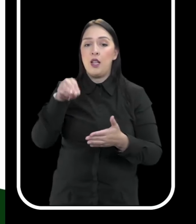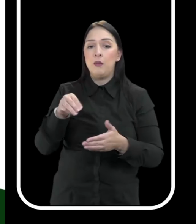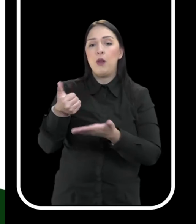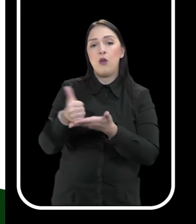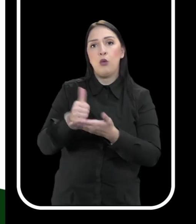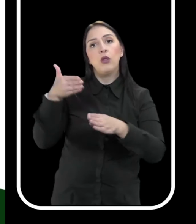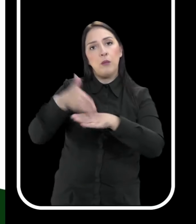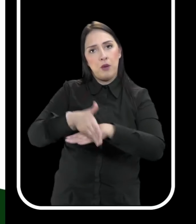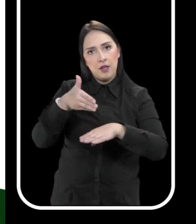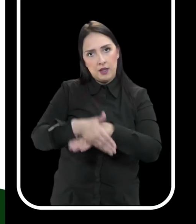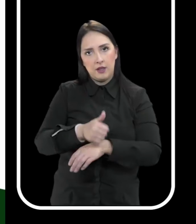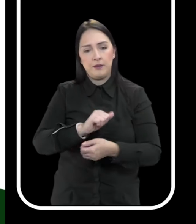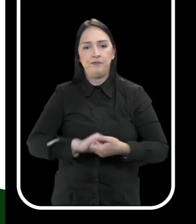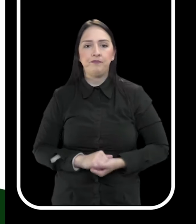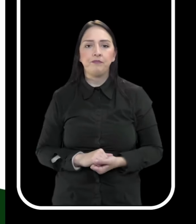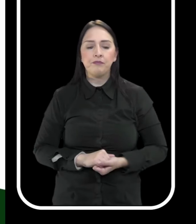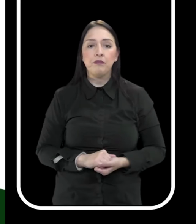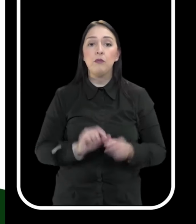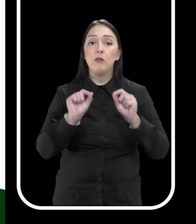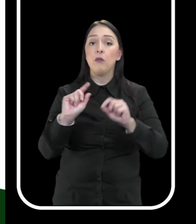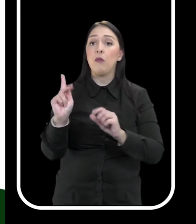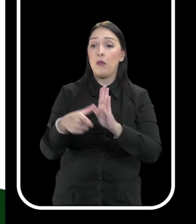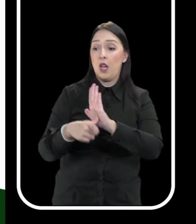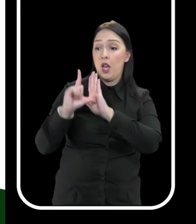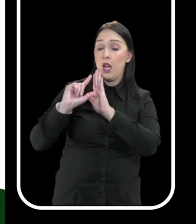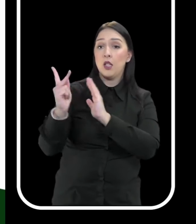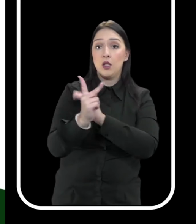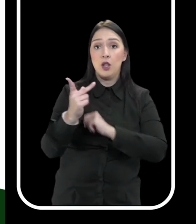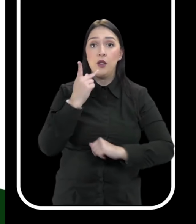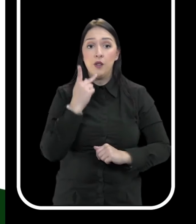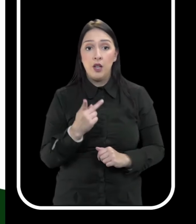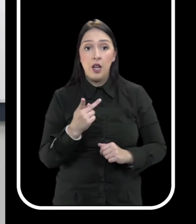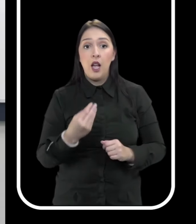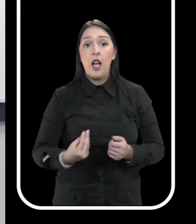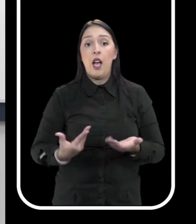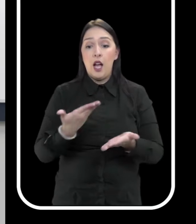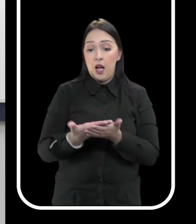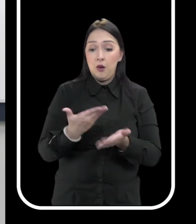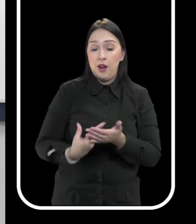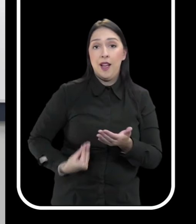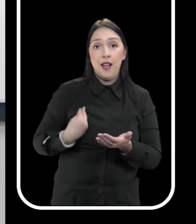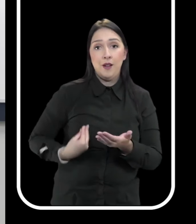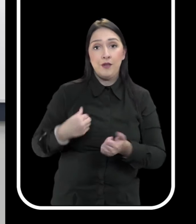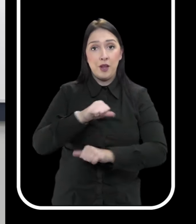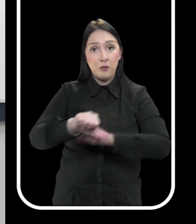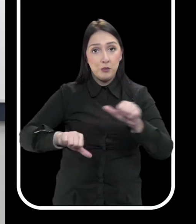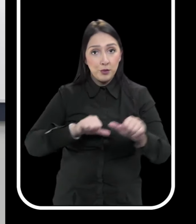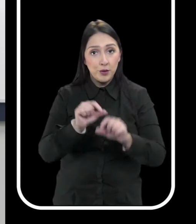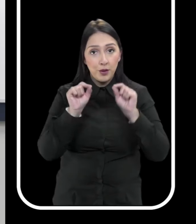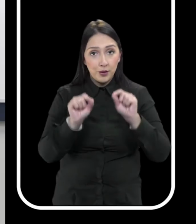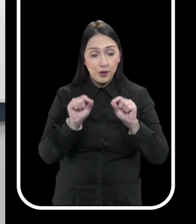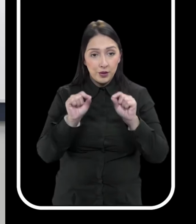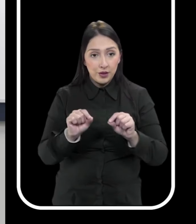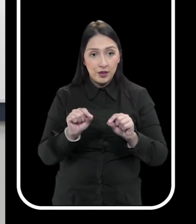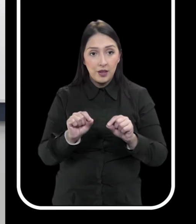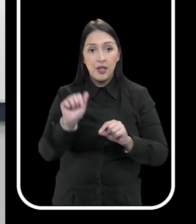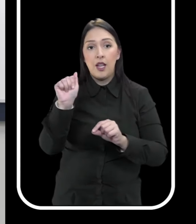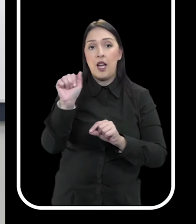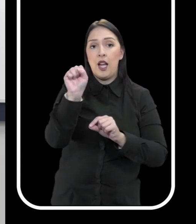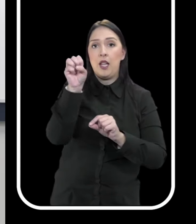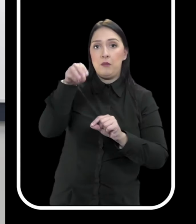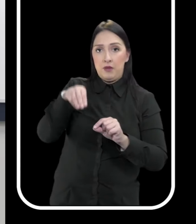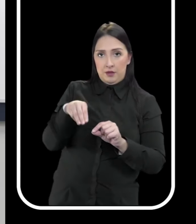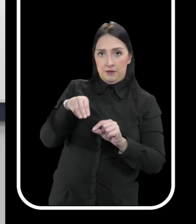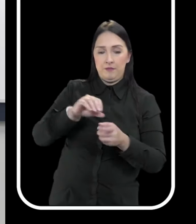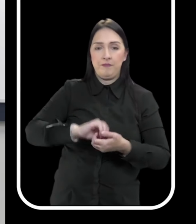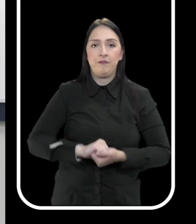mediadas com o controle de presença. Então é aquilo que antigamente nós chamávamos de aula ao vivo e agora vamos exatamente chamar